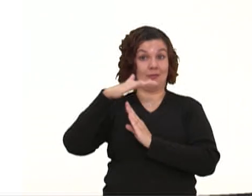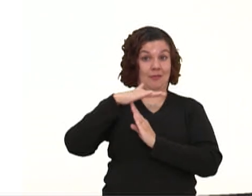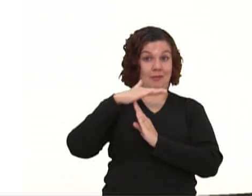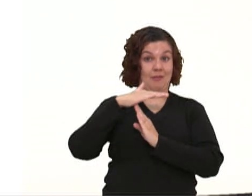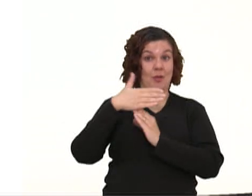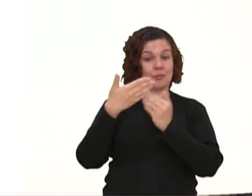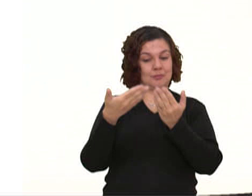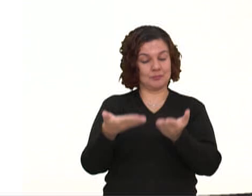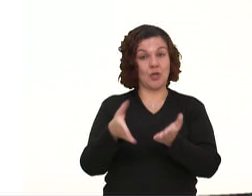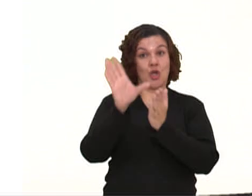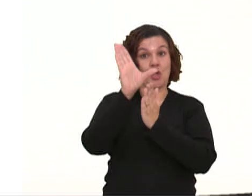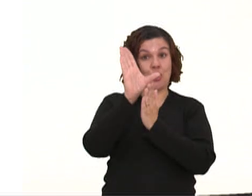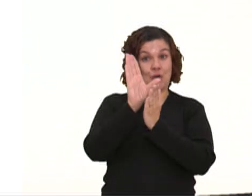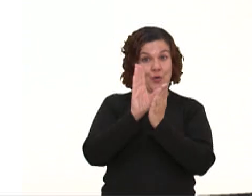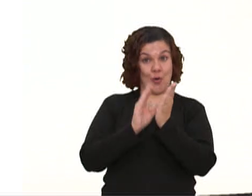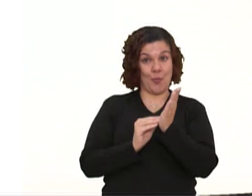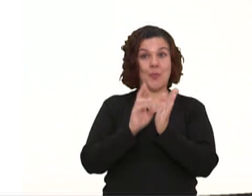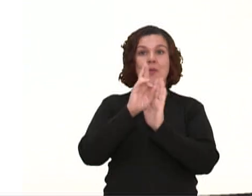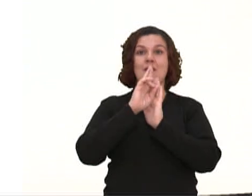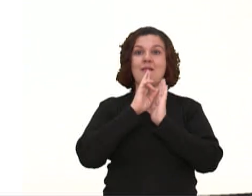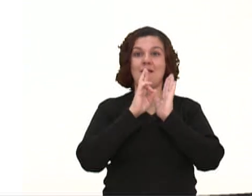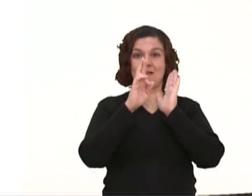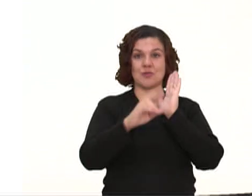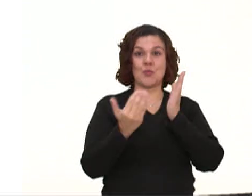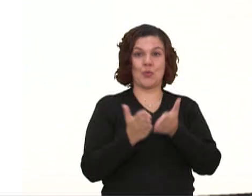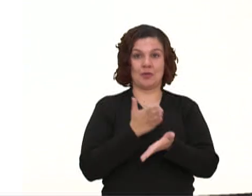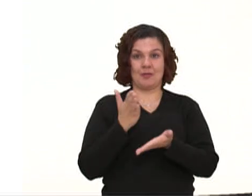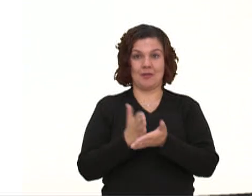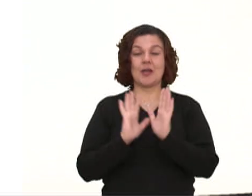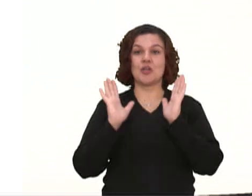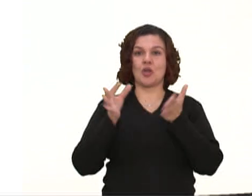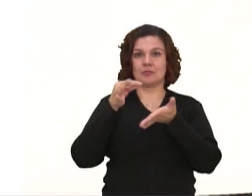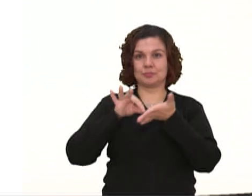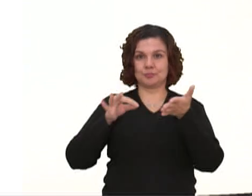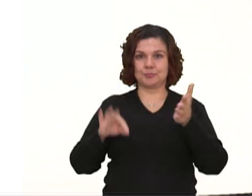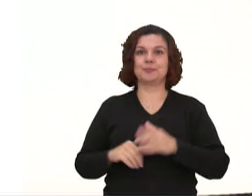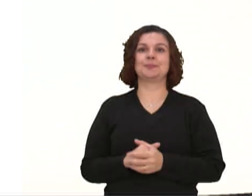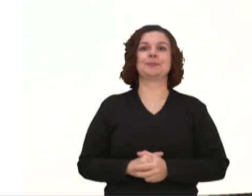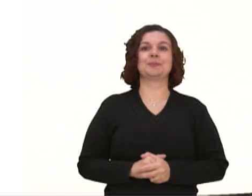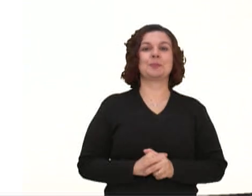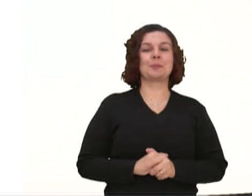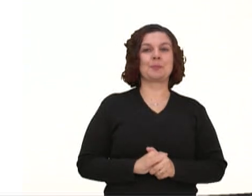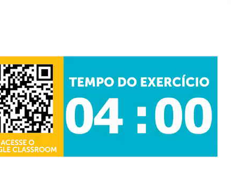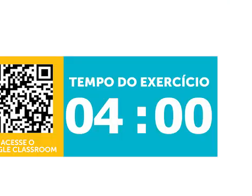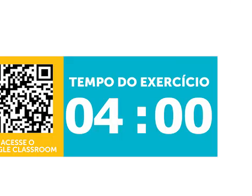responderem, copiarem no caderno e responderem, e na sequência a gente faz a correção juntos.